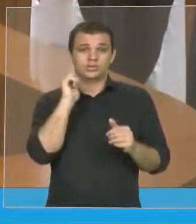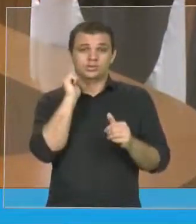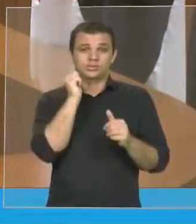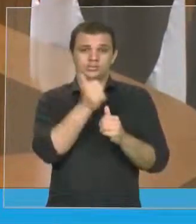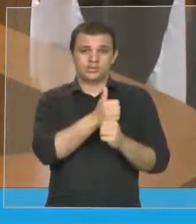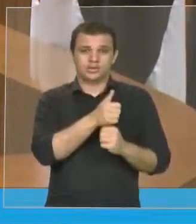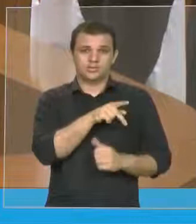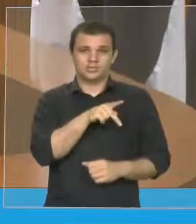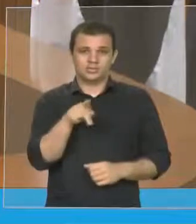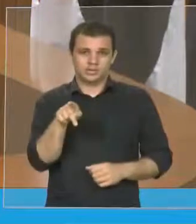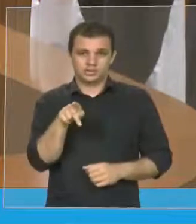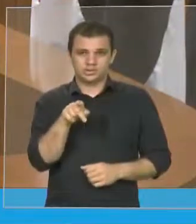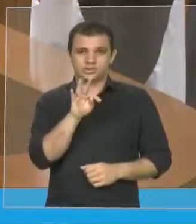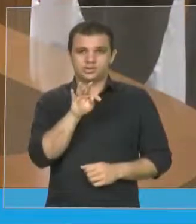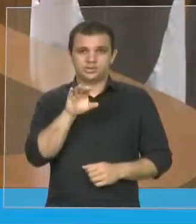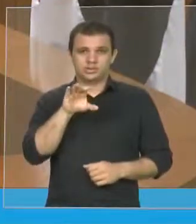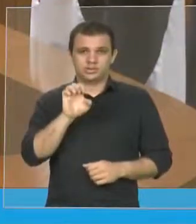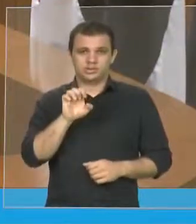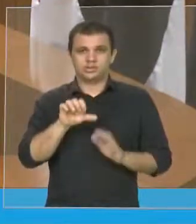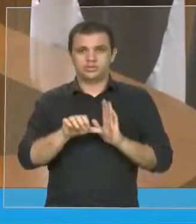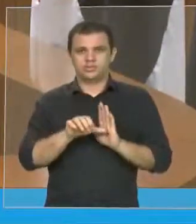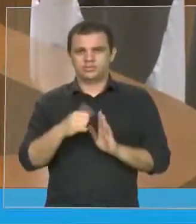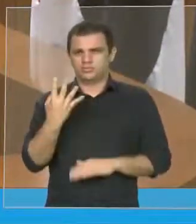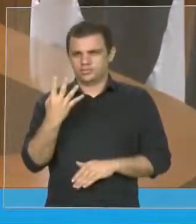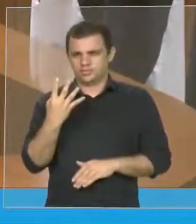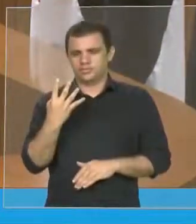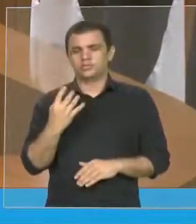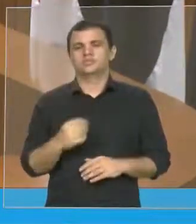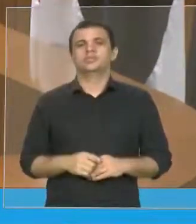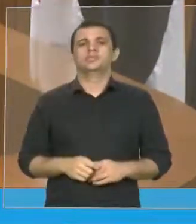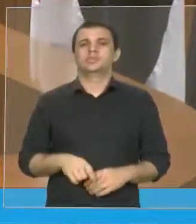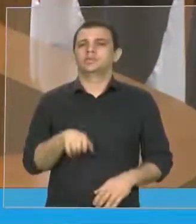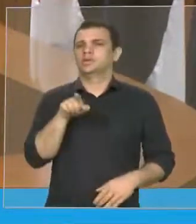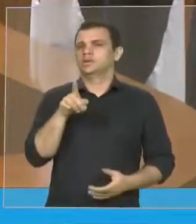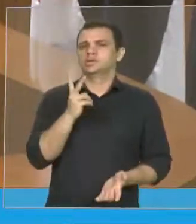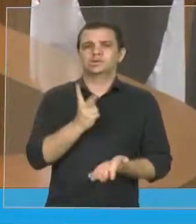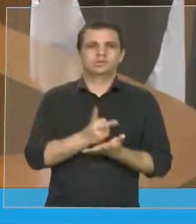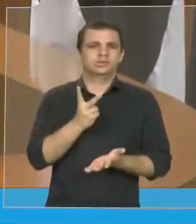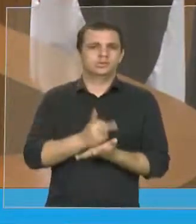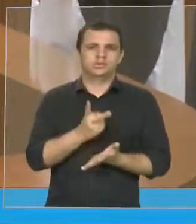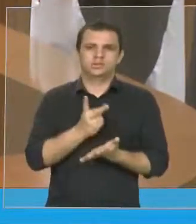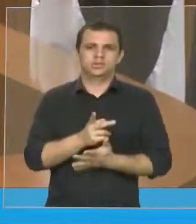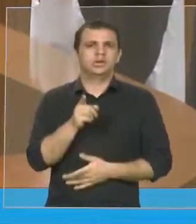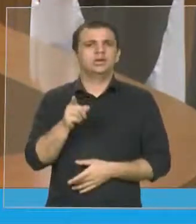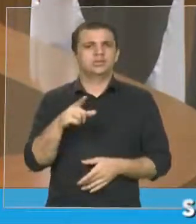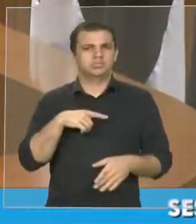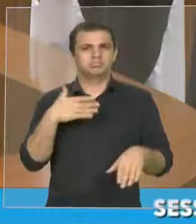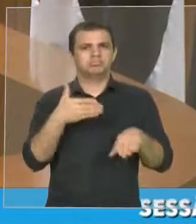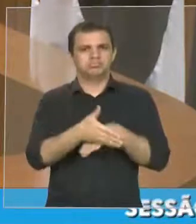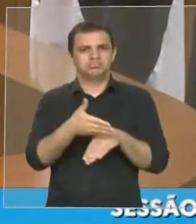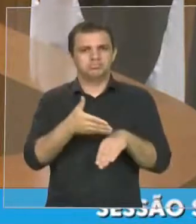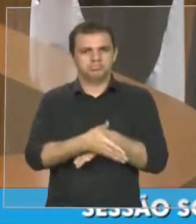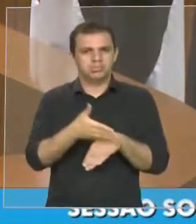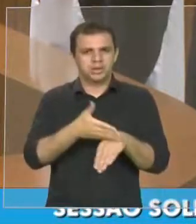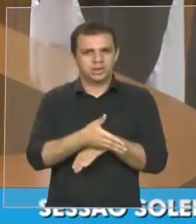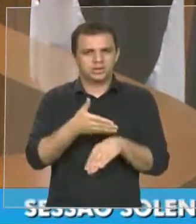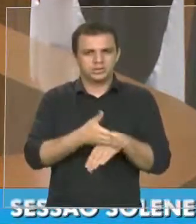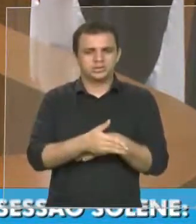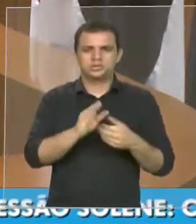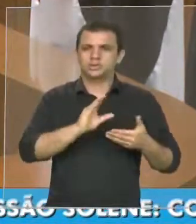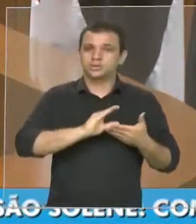4 vezes. Certamente participou bem e teve participação ativa neste